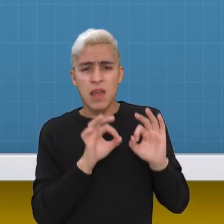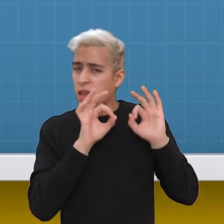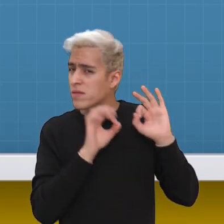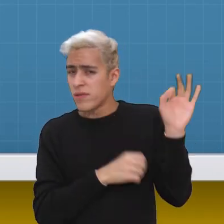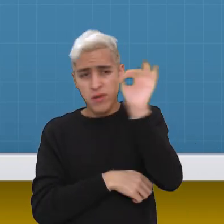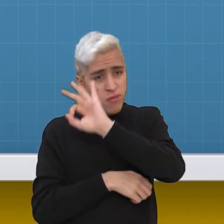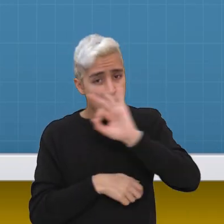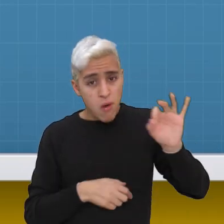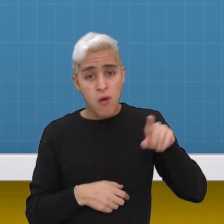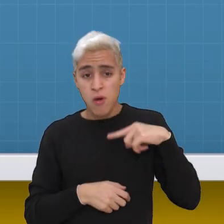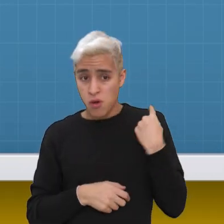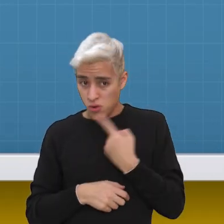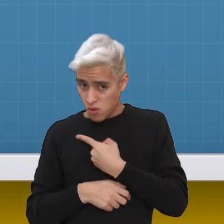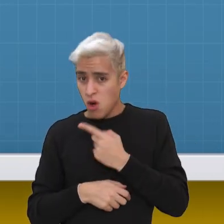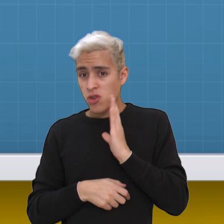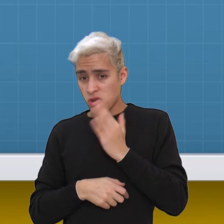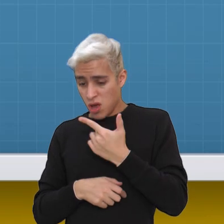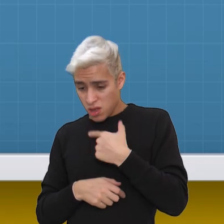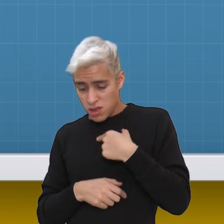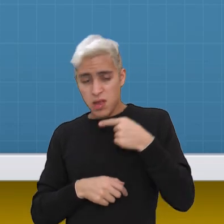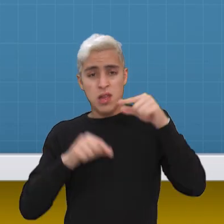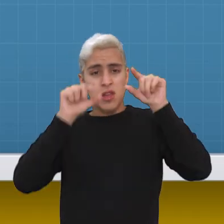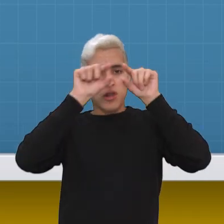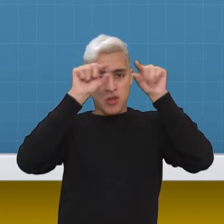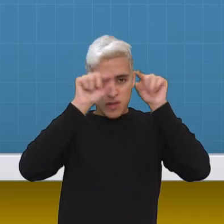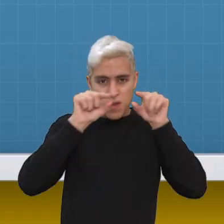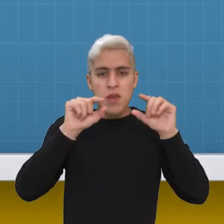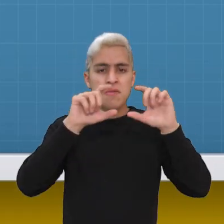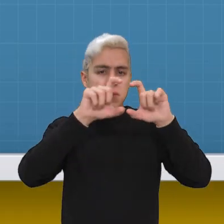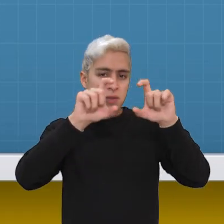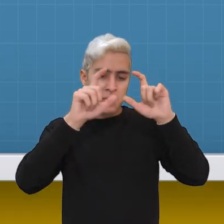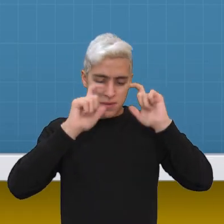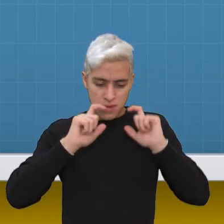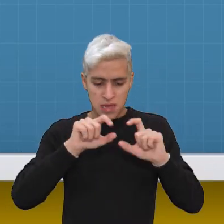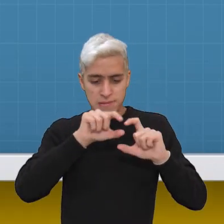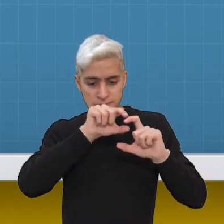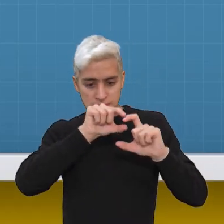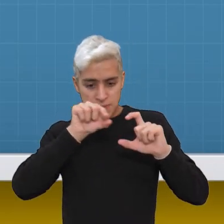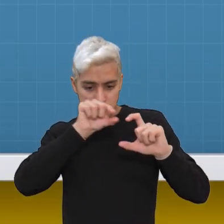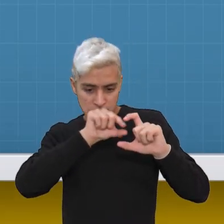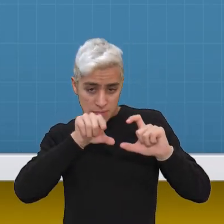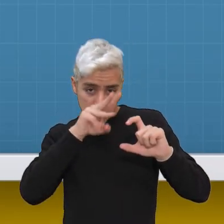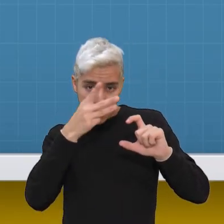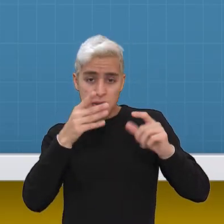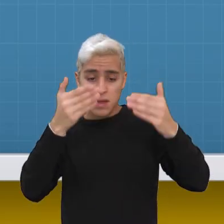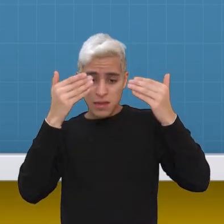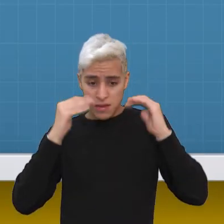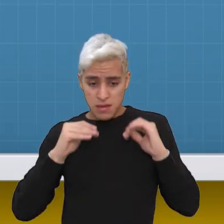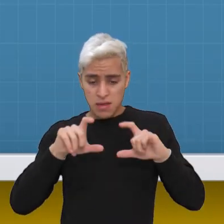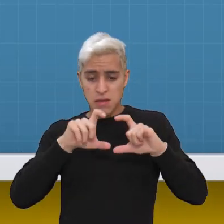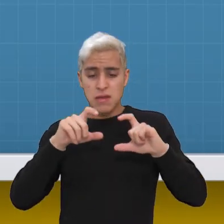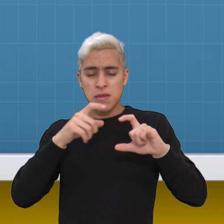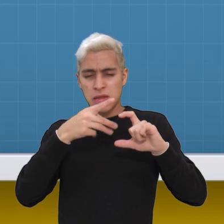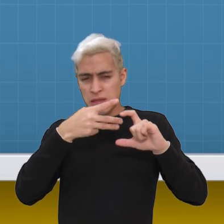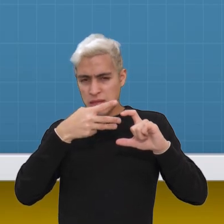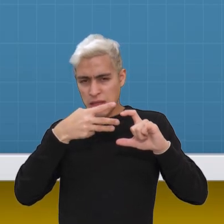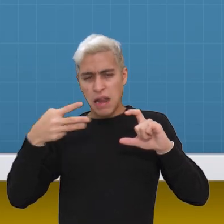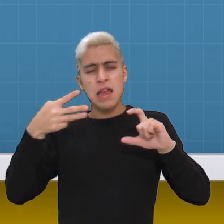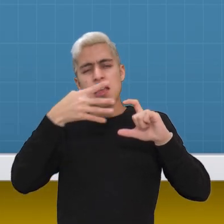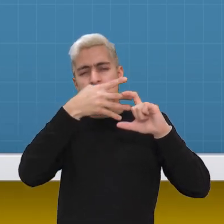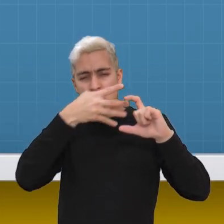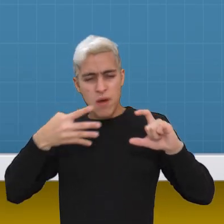mesmo. Nós temos estrofes de 2 versos, de 3 versos, de 4 versos, de